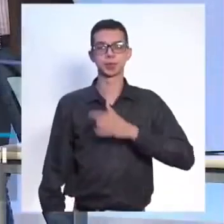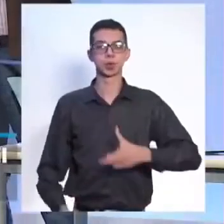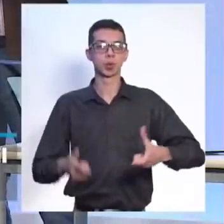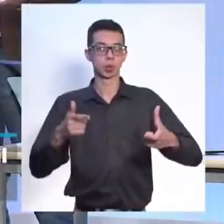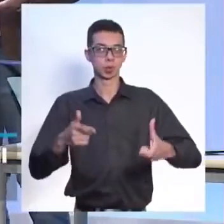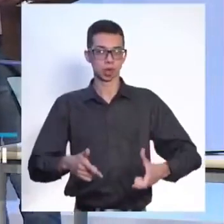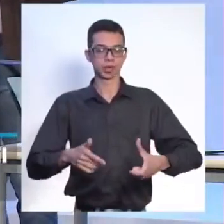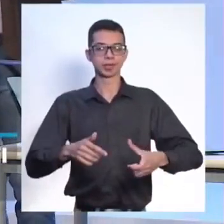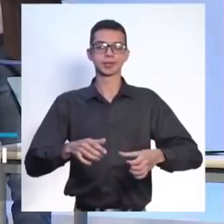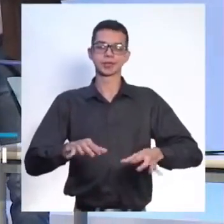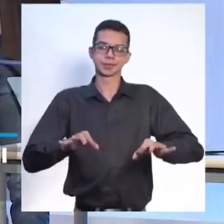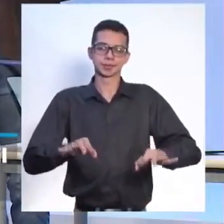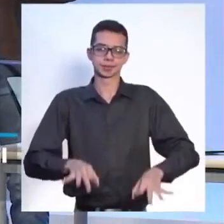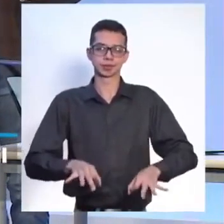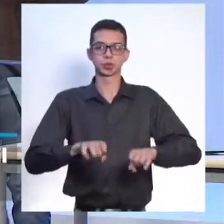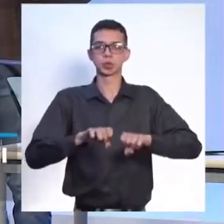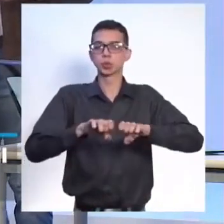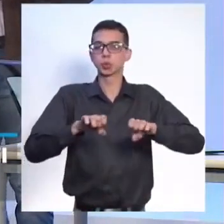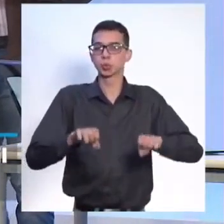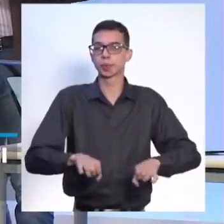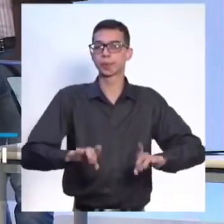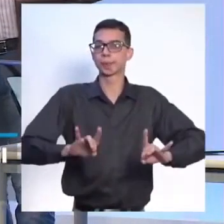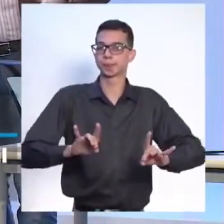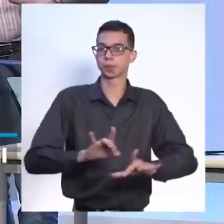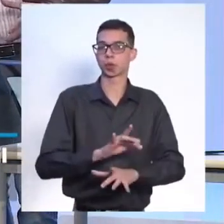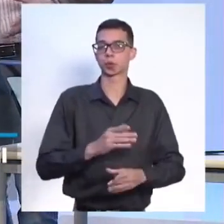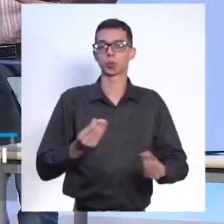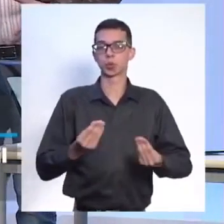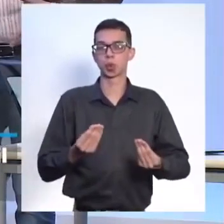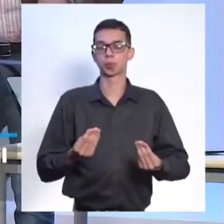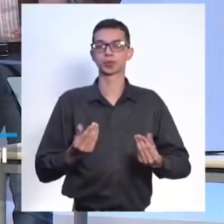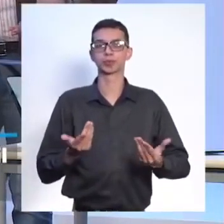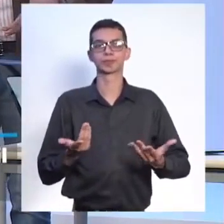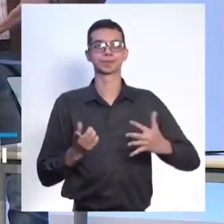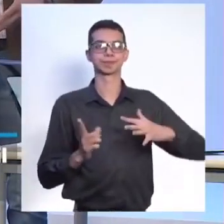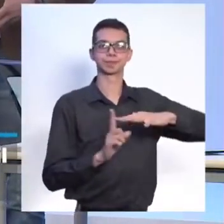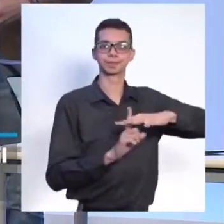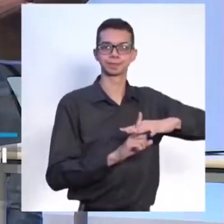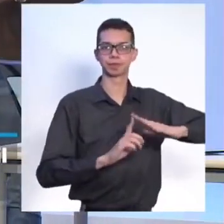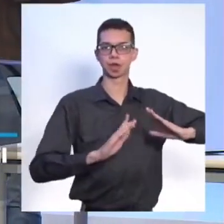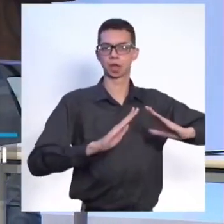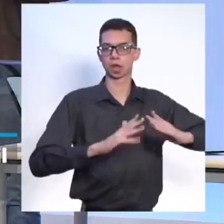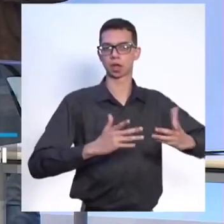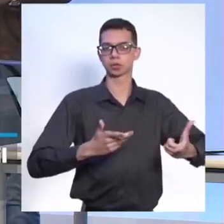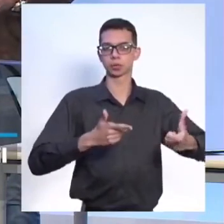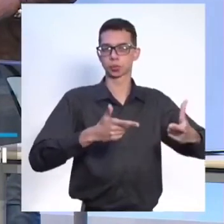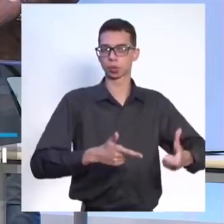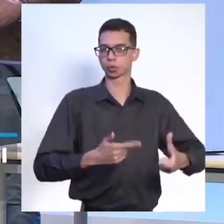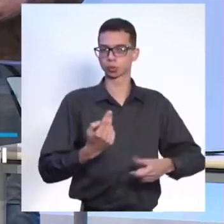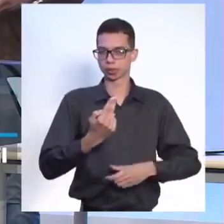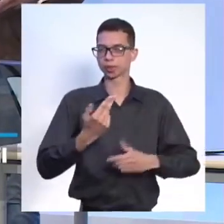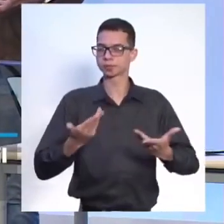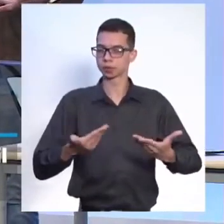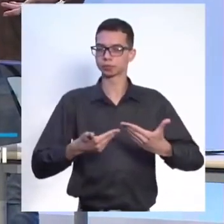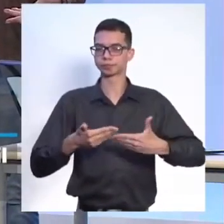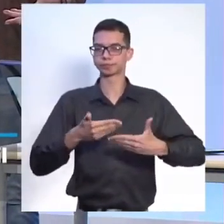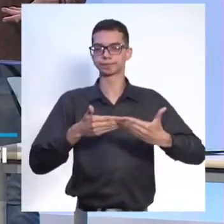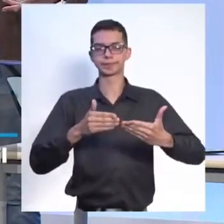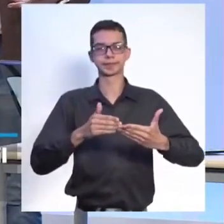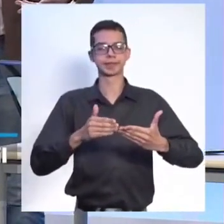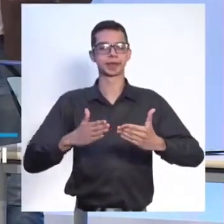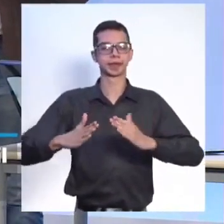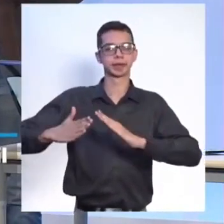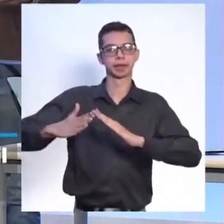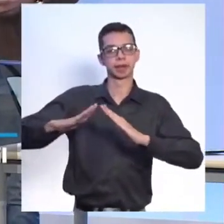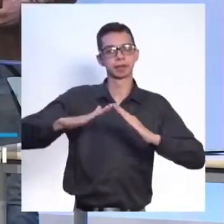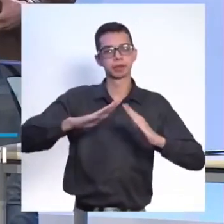mais adequada para poder os acolher. Então, eles vão criando esses cortiços, né? Eles